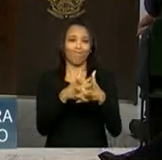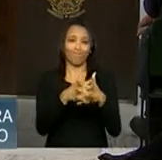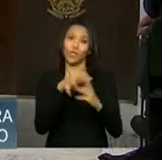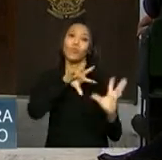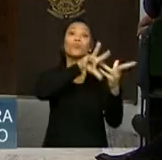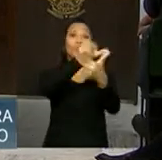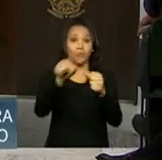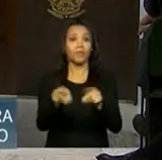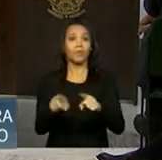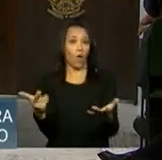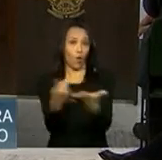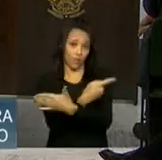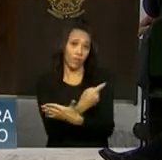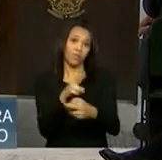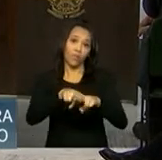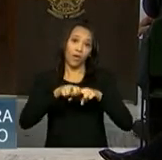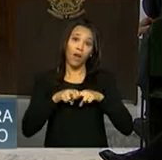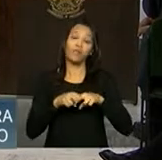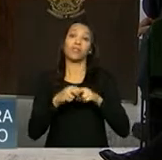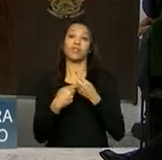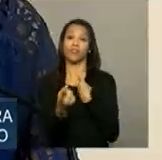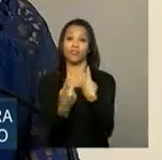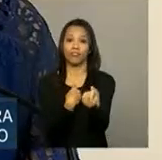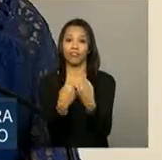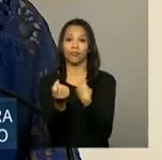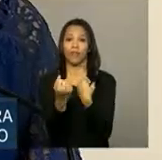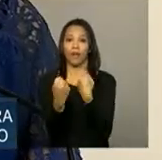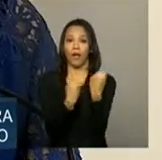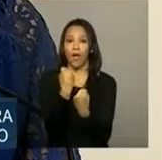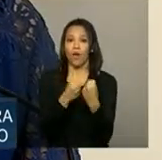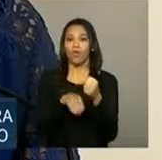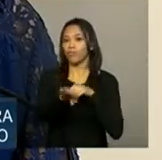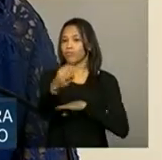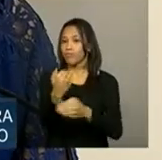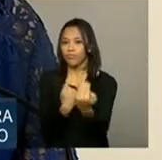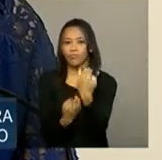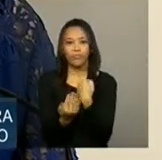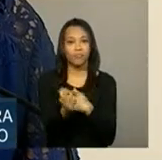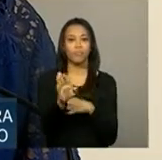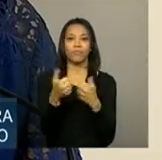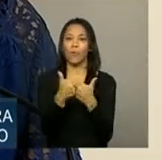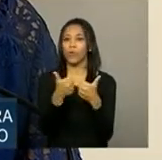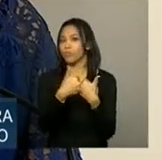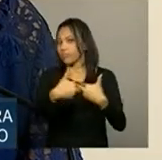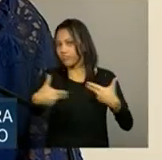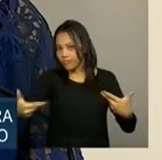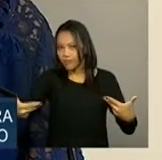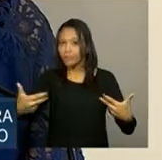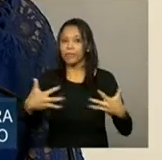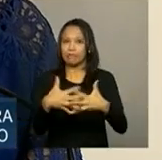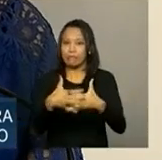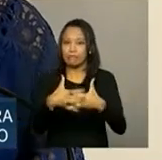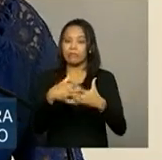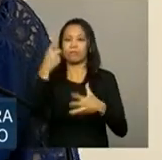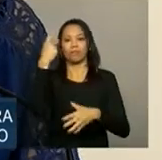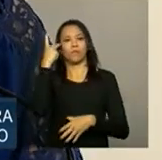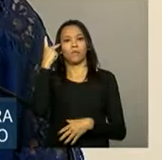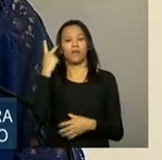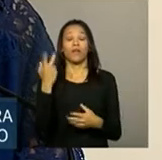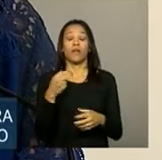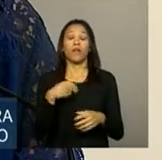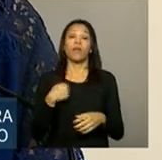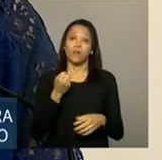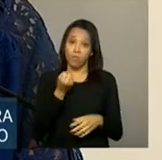mundo enfrenta nos refere à mobilidade urbana sem esses essa parceria eu